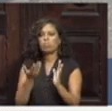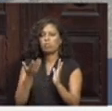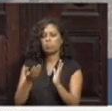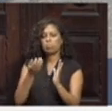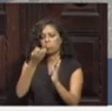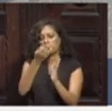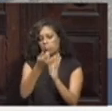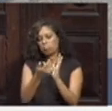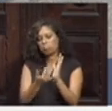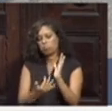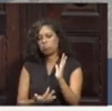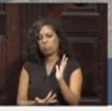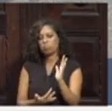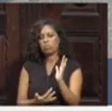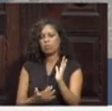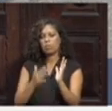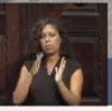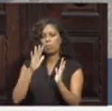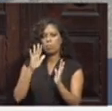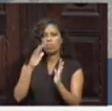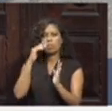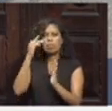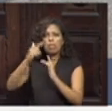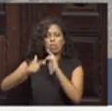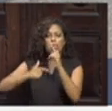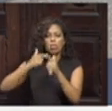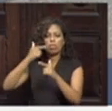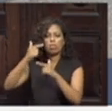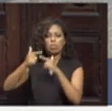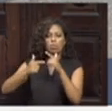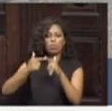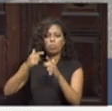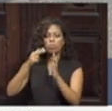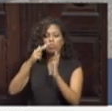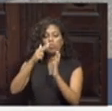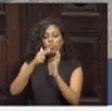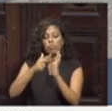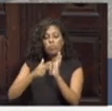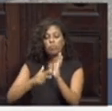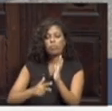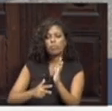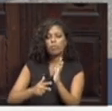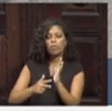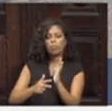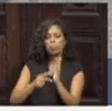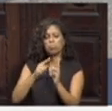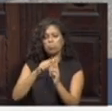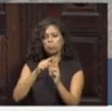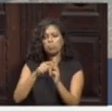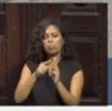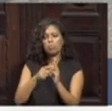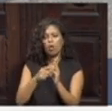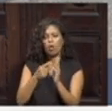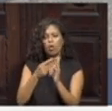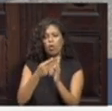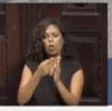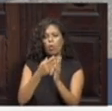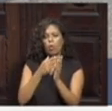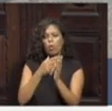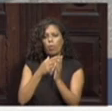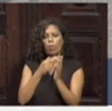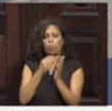civil, mas depois, ao longo do texto, aparece 3 vezes a menção ao inciso 7, que não aparece em nenhum lugar do projeto. Então